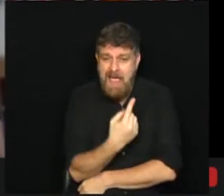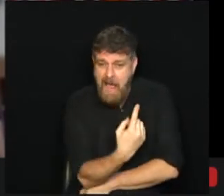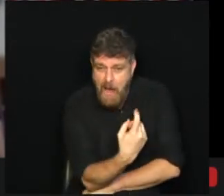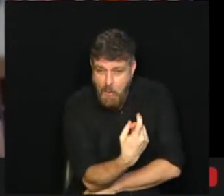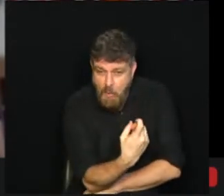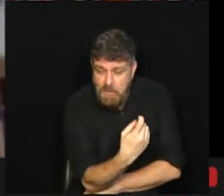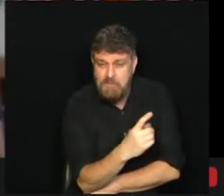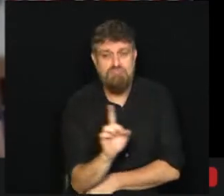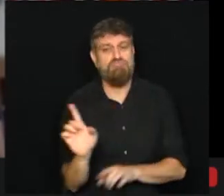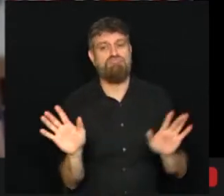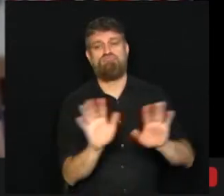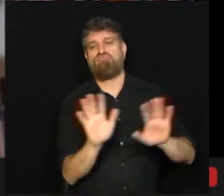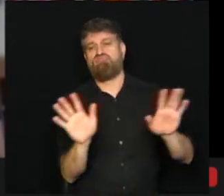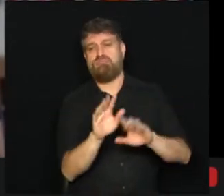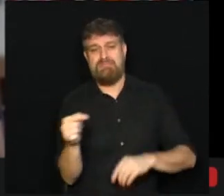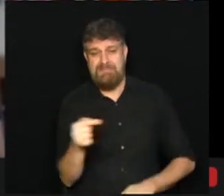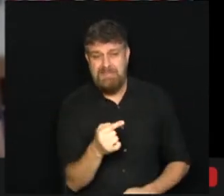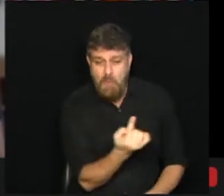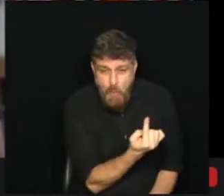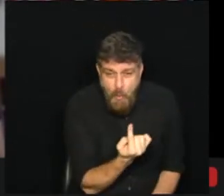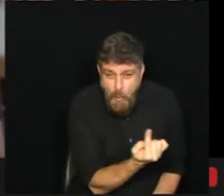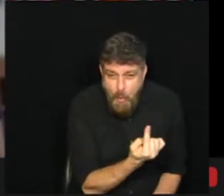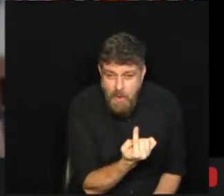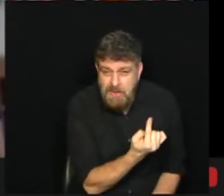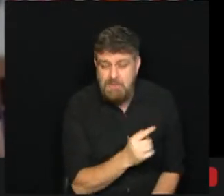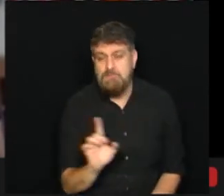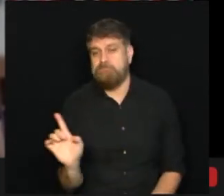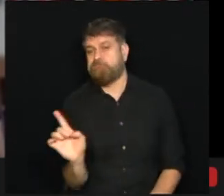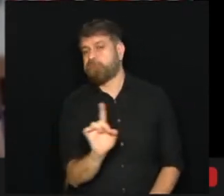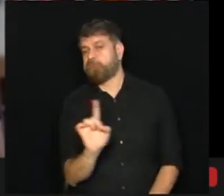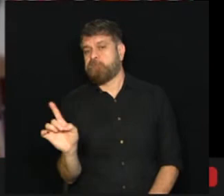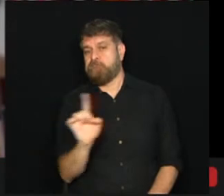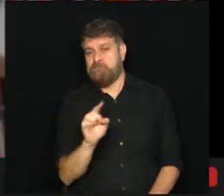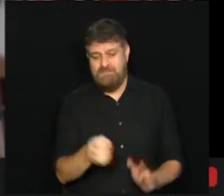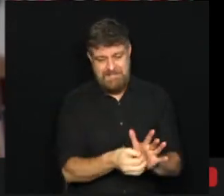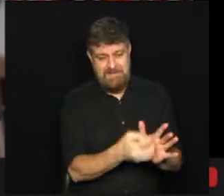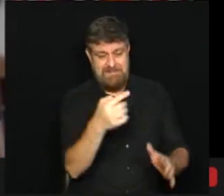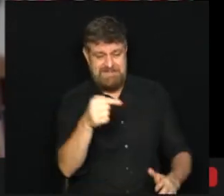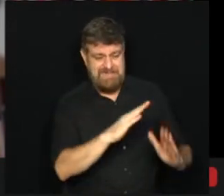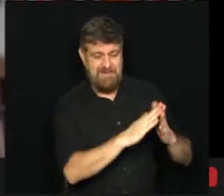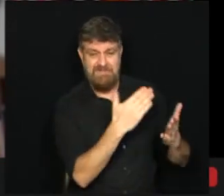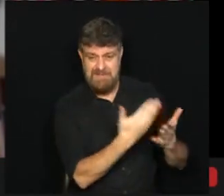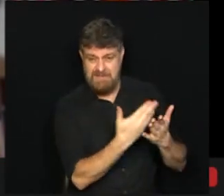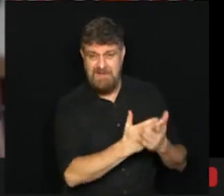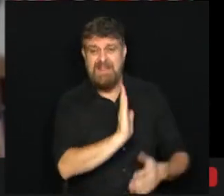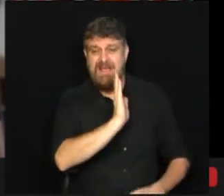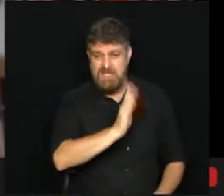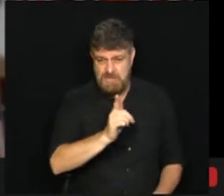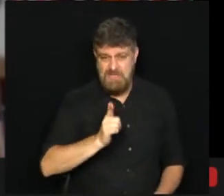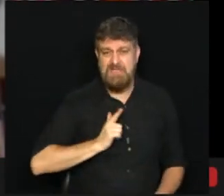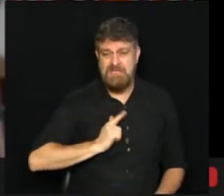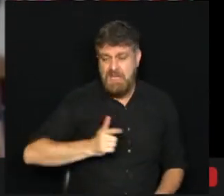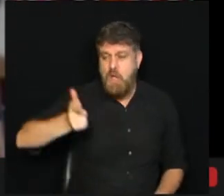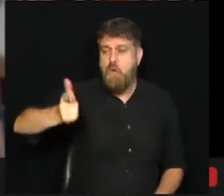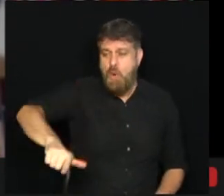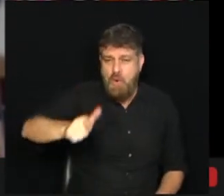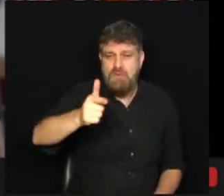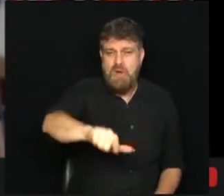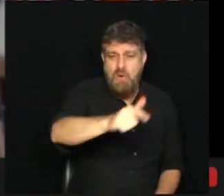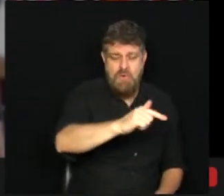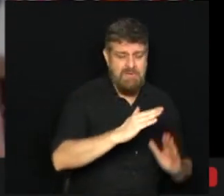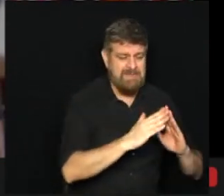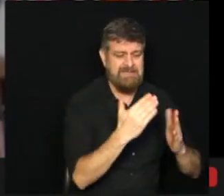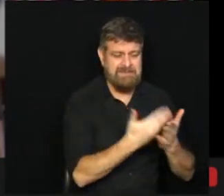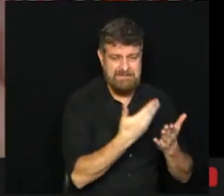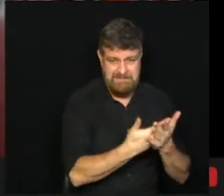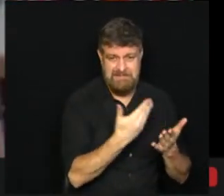caso. Esse não é um caso isolado. Não é um caso isolado naquela escola e não é um caso isolado na rede de